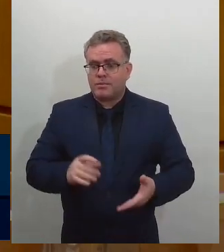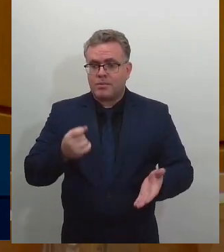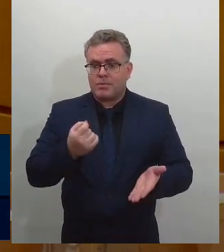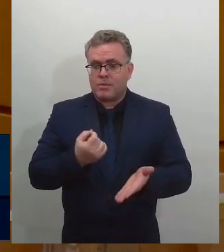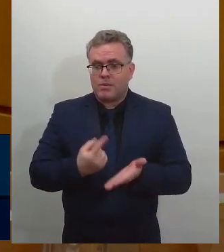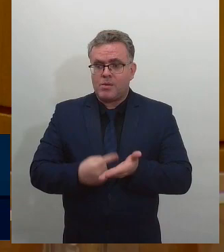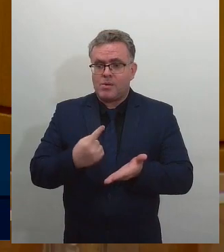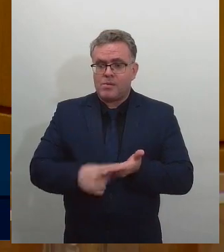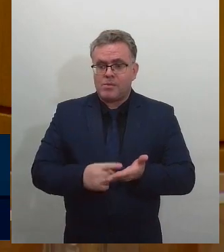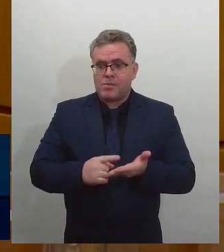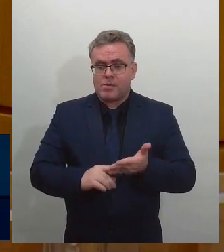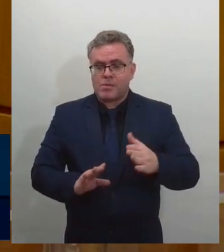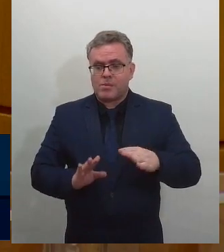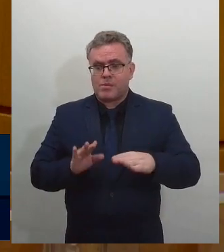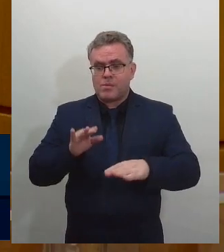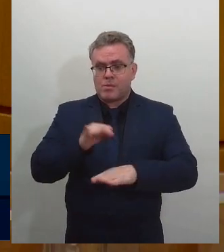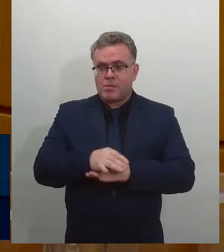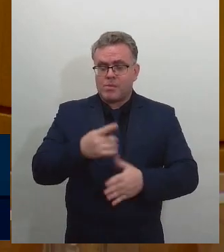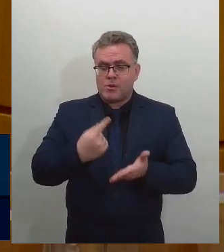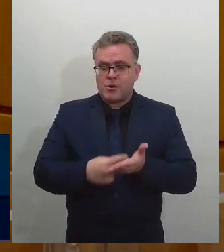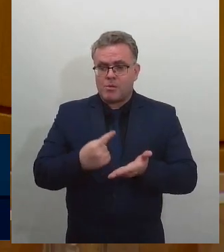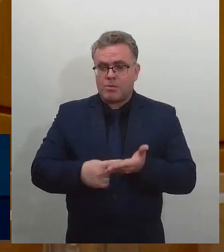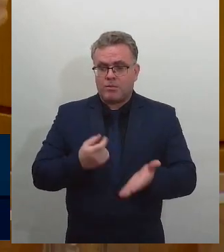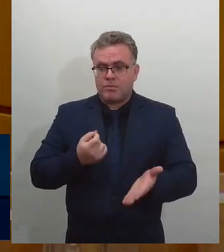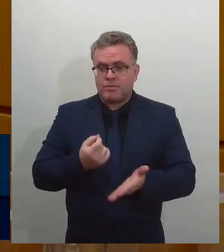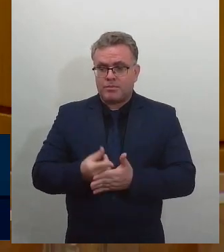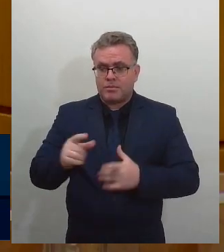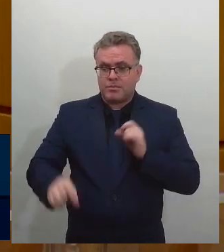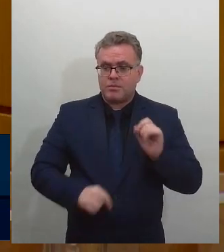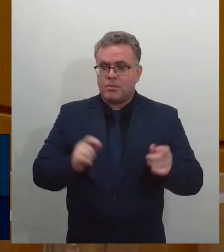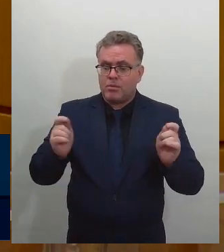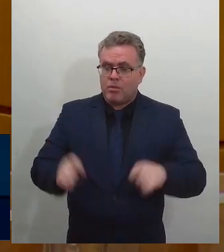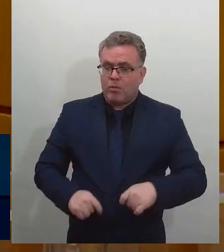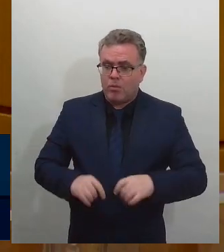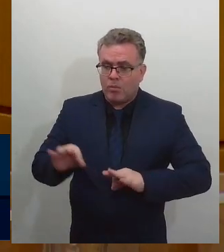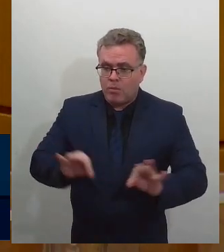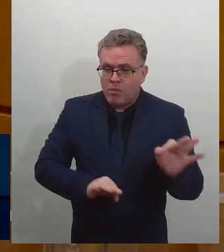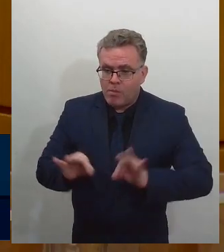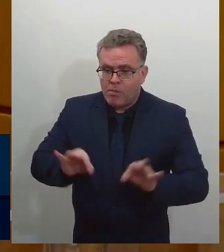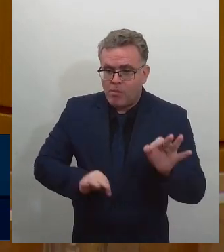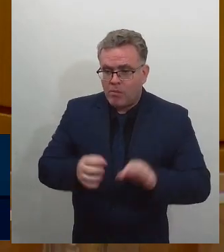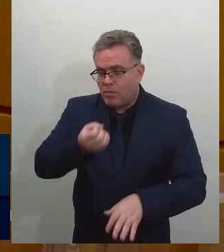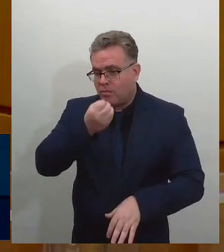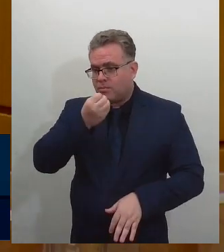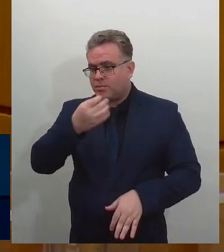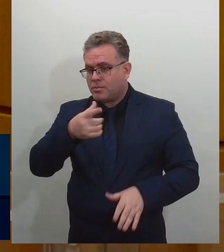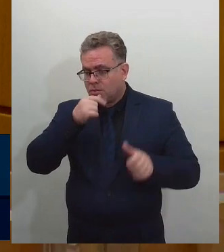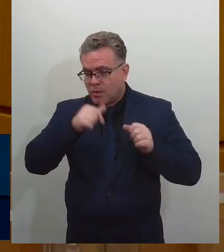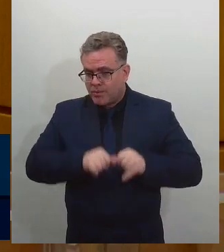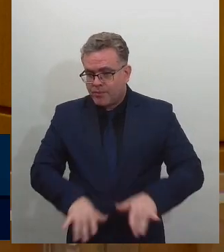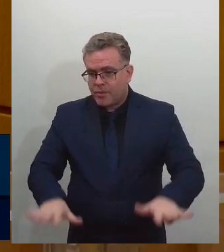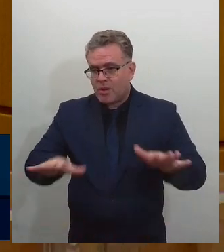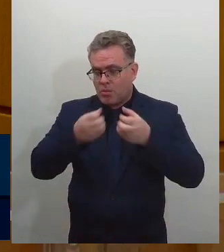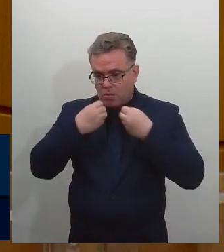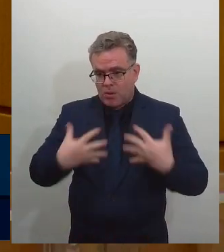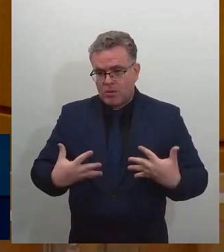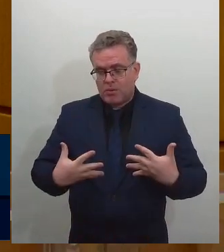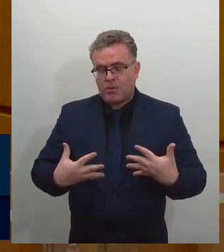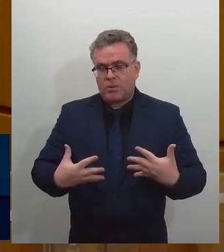mas vou arranjar mais recursos também para fazer essa abençoada rede de água funcionar, porque água a gente tem lá no rio. Ah,